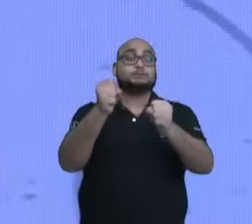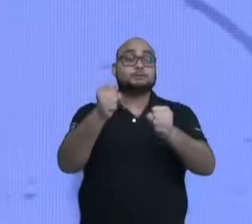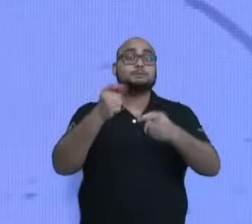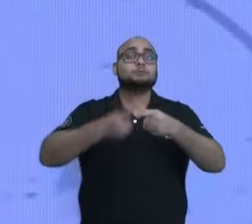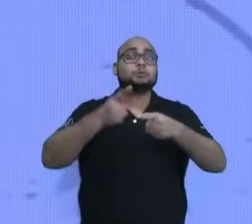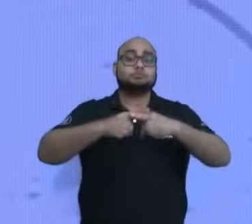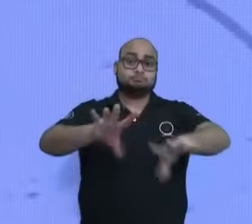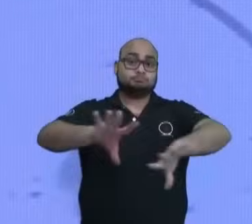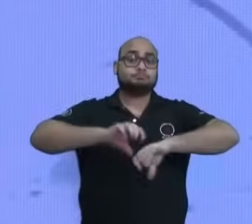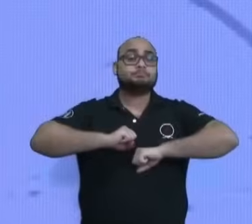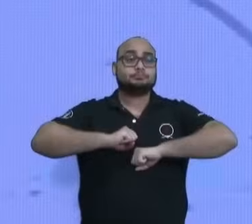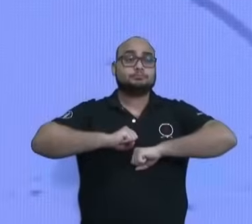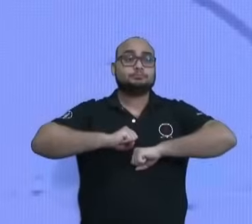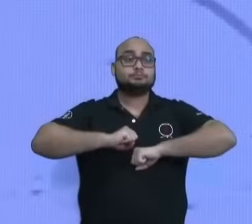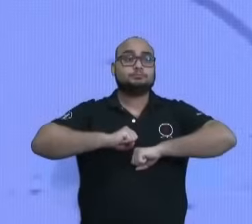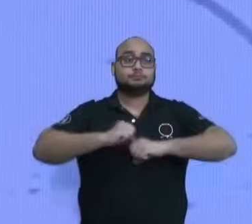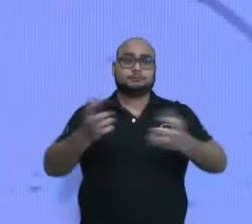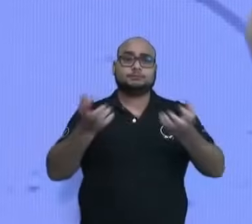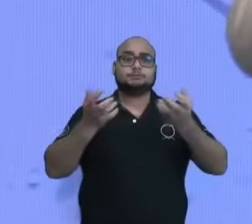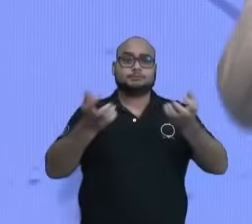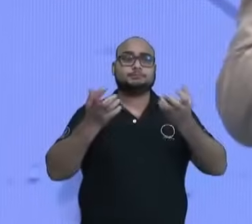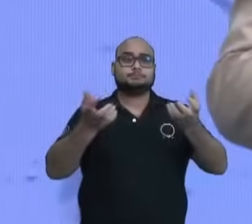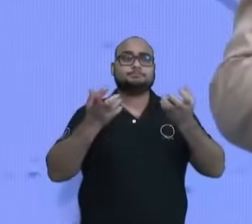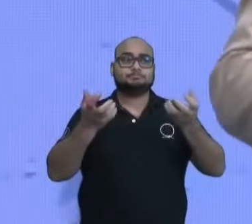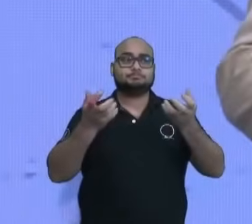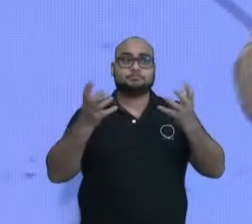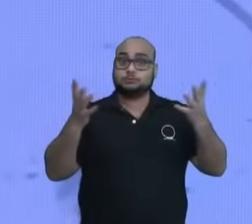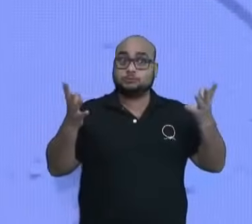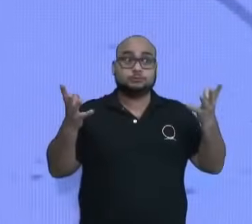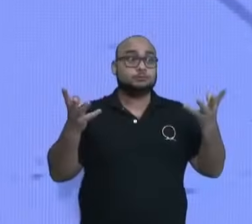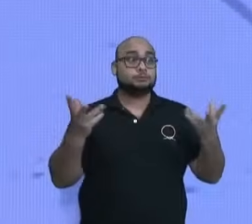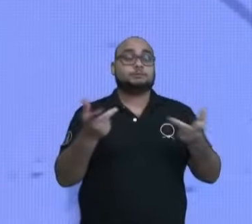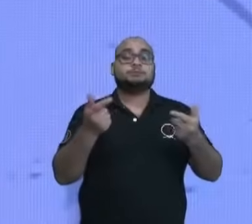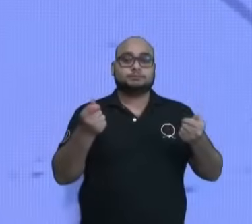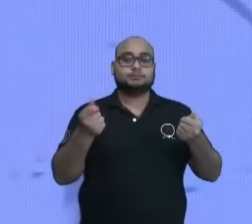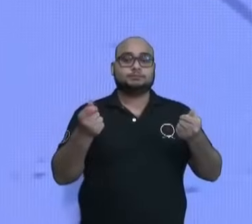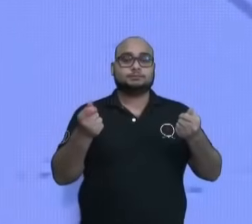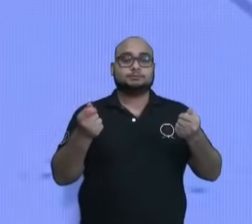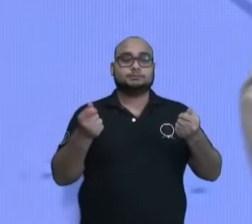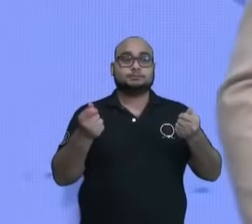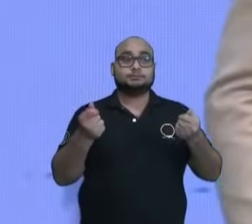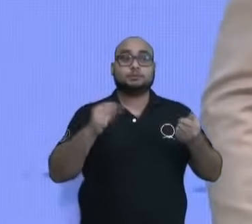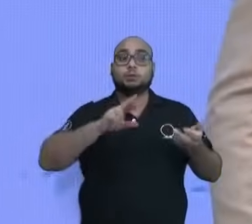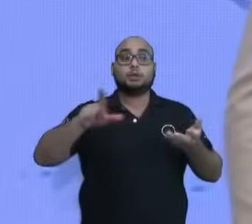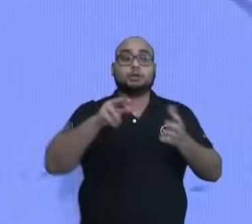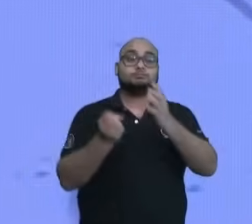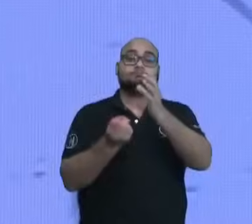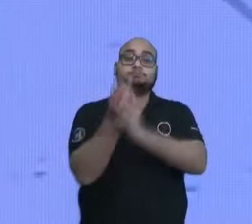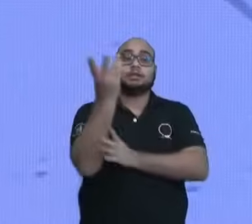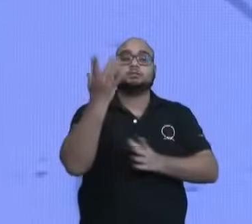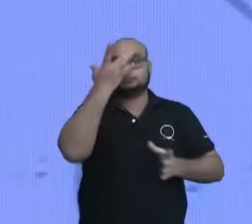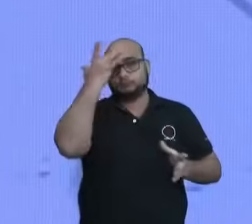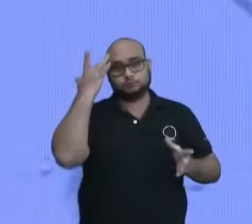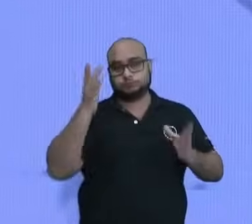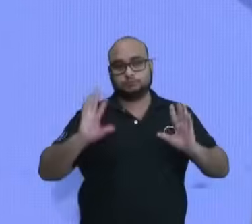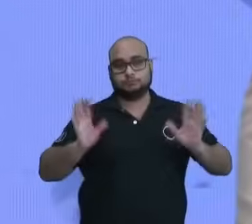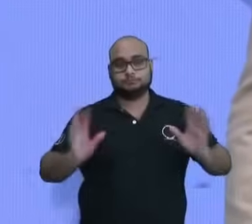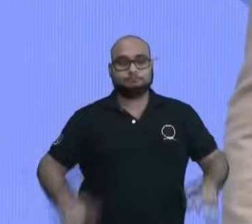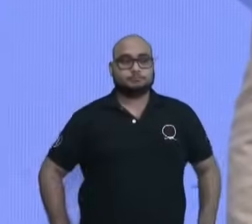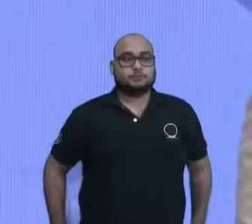não quantidade eu quero quantidade para se misturar com a qualidade para eles terem qualidade essa conversa